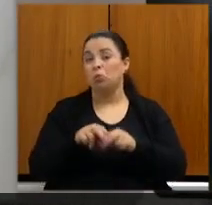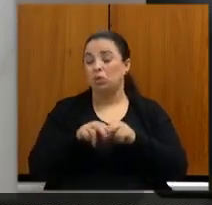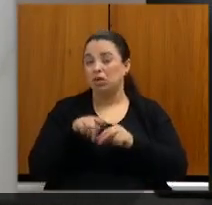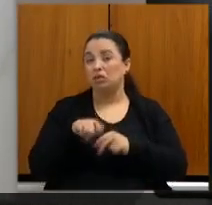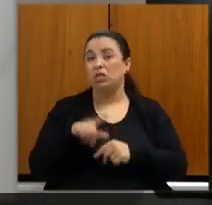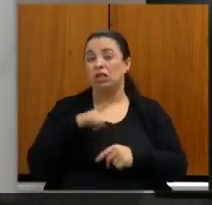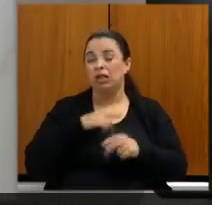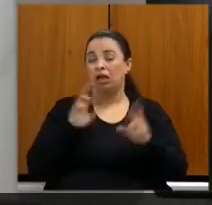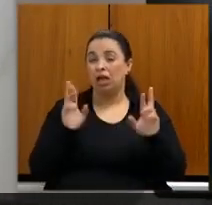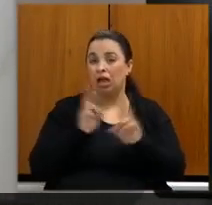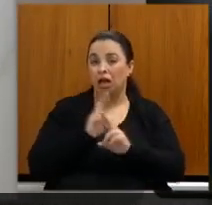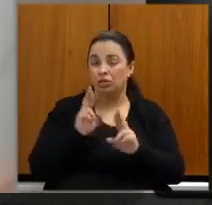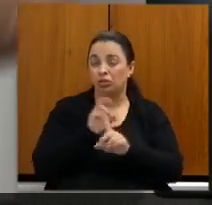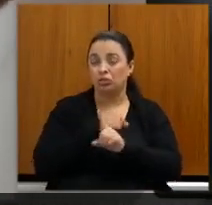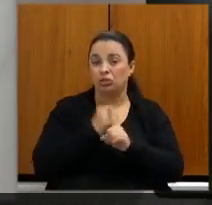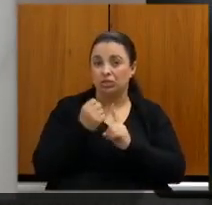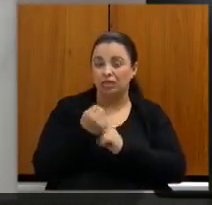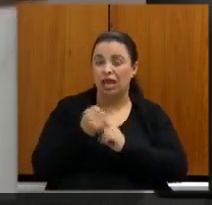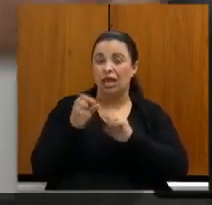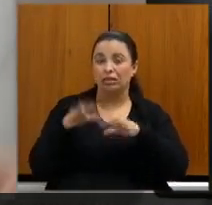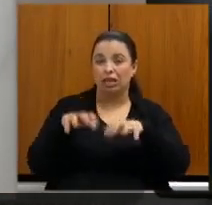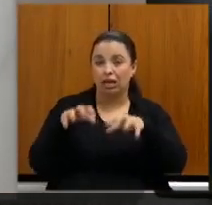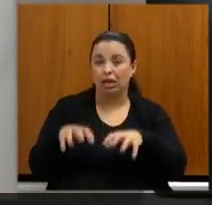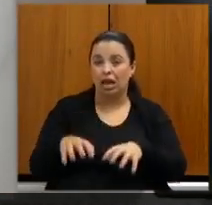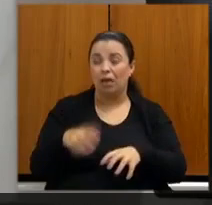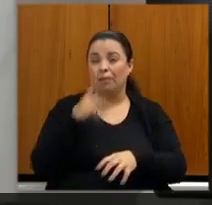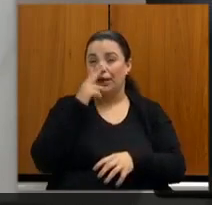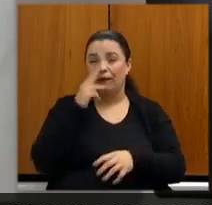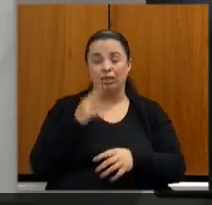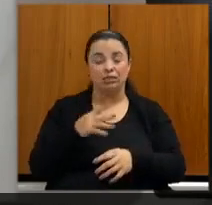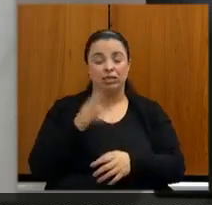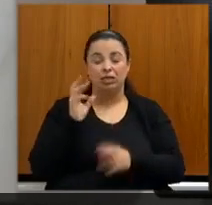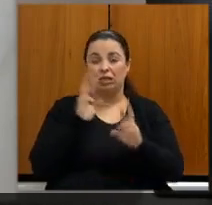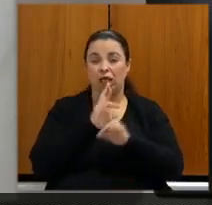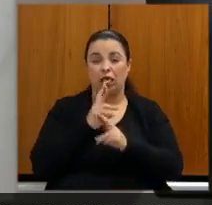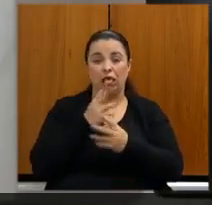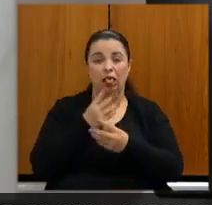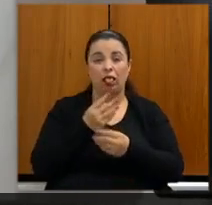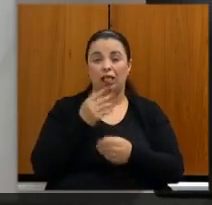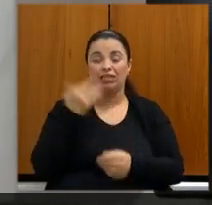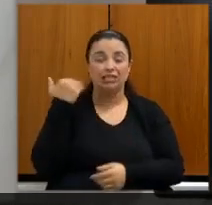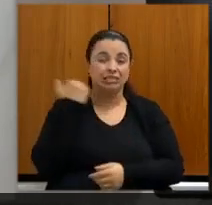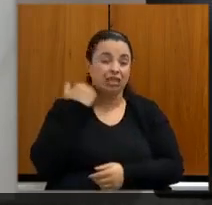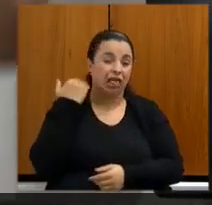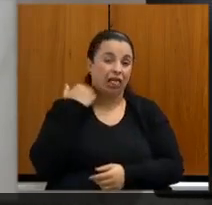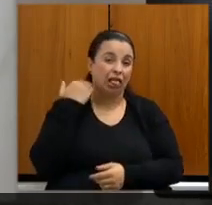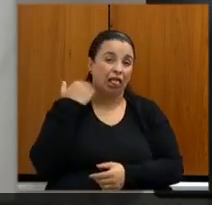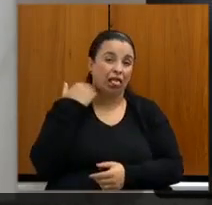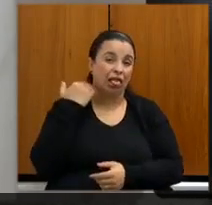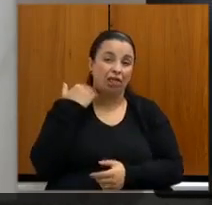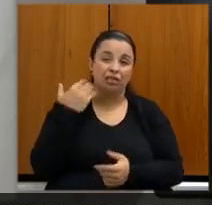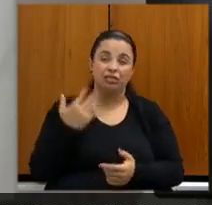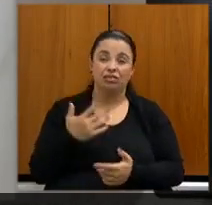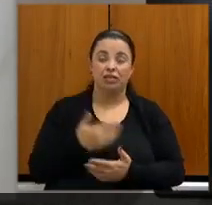ambientais e urbanos em Minas Gerais para isso Deputado Andreia preciso Recordar aqui para criar